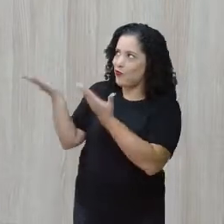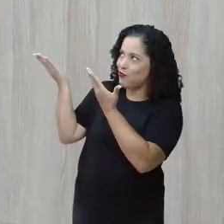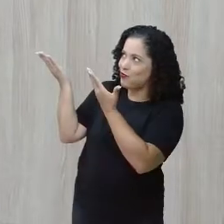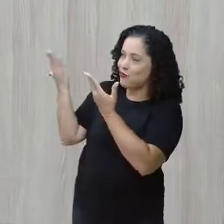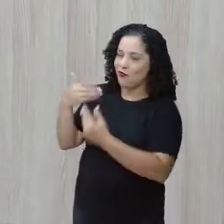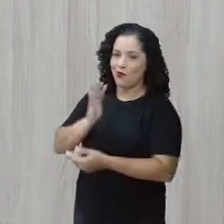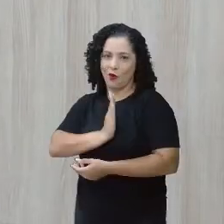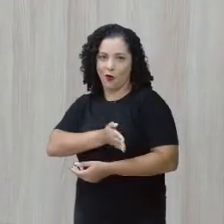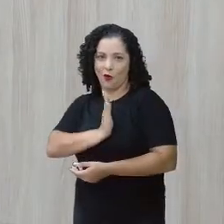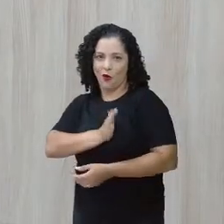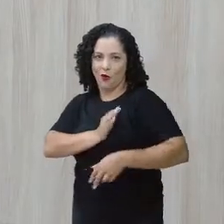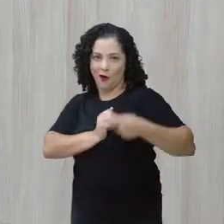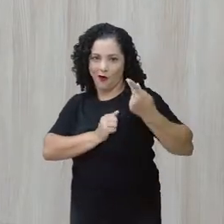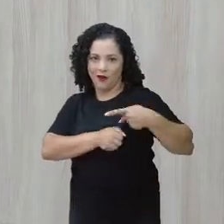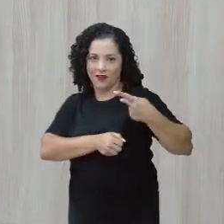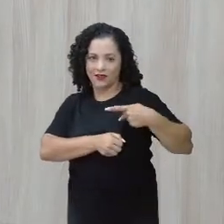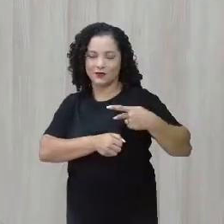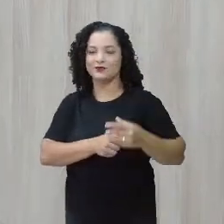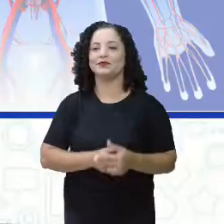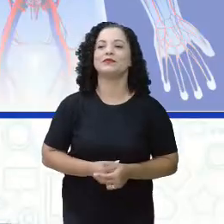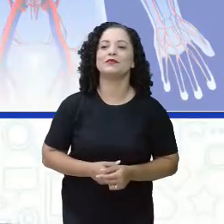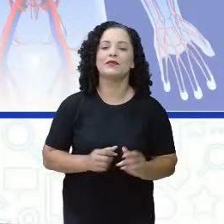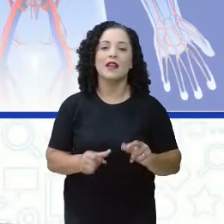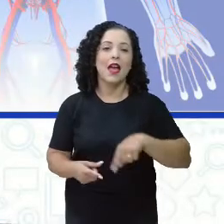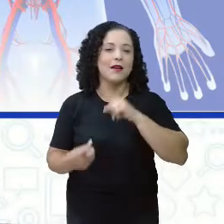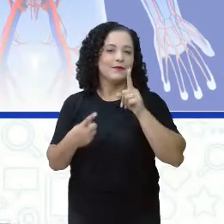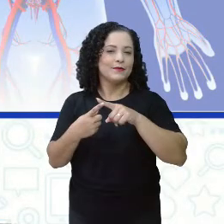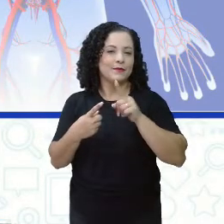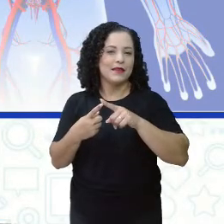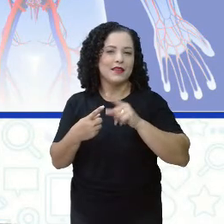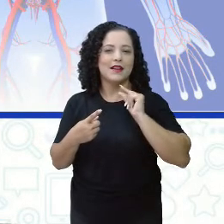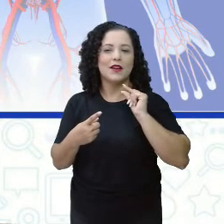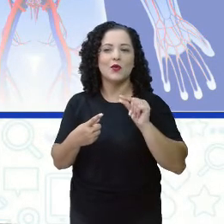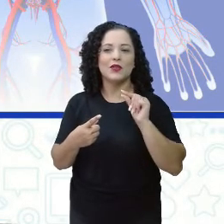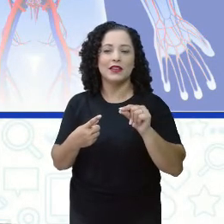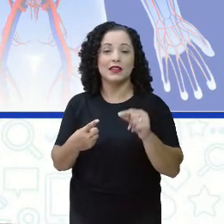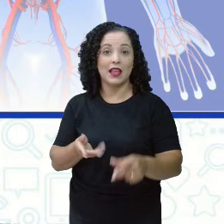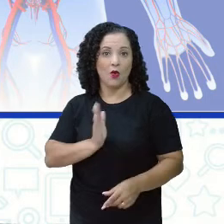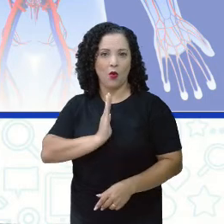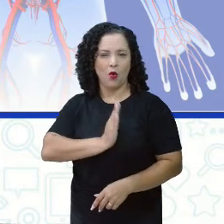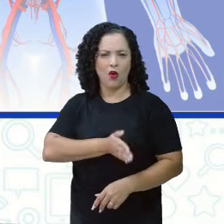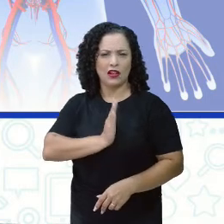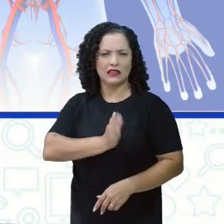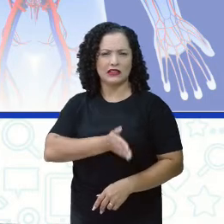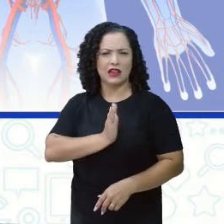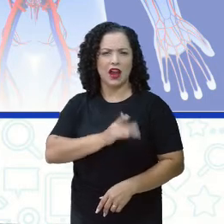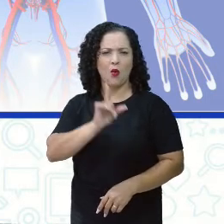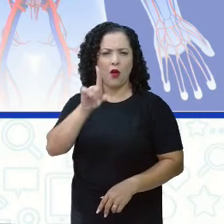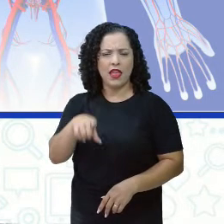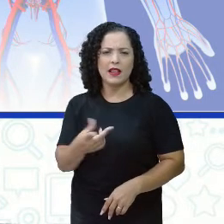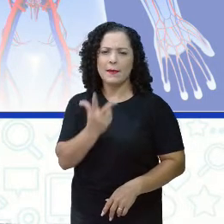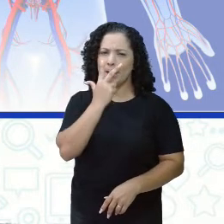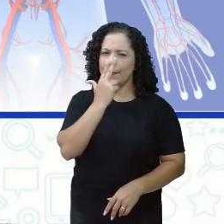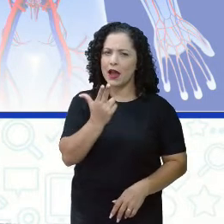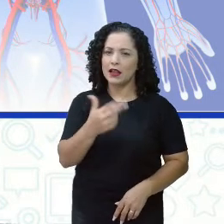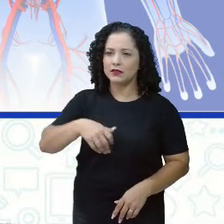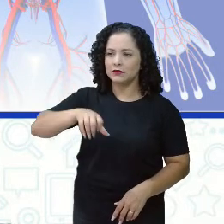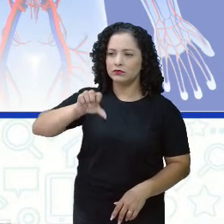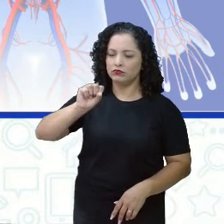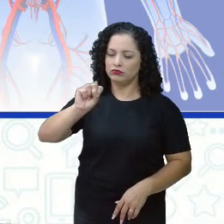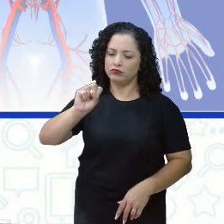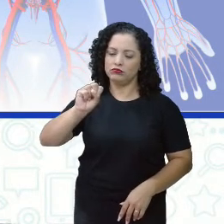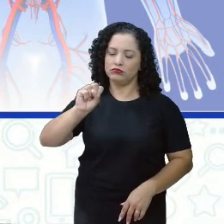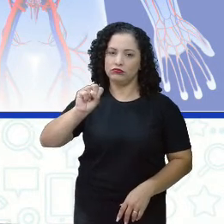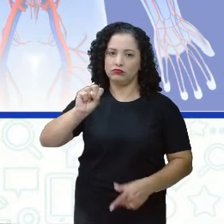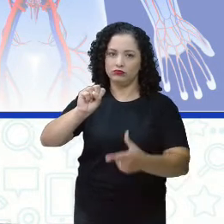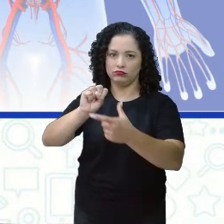coração. A primeira é que o nosso coração, ele tem o volume do nosso punho fechado. Então, vamos